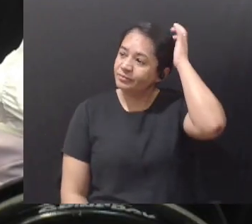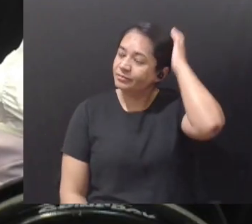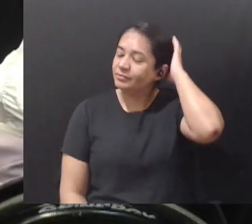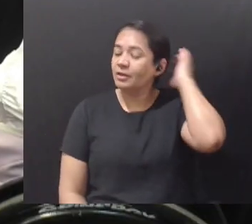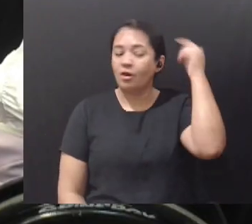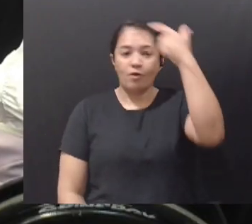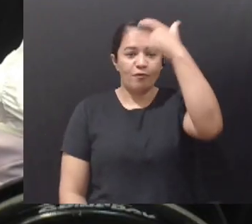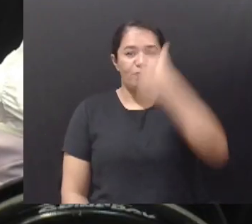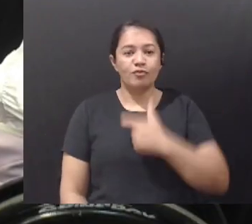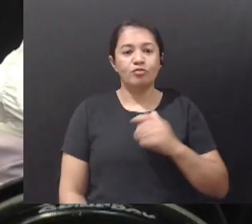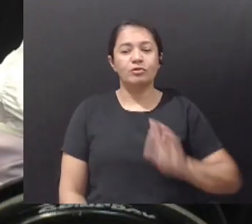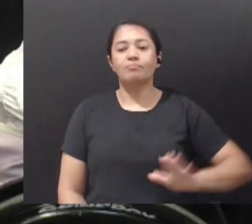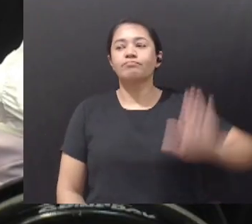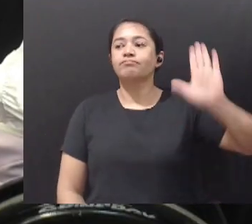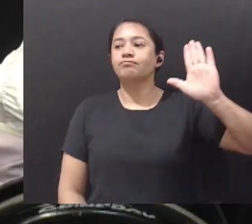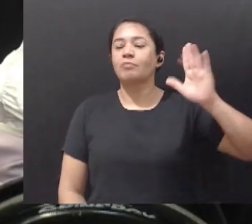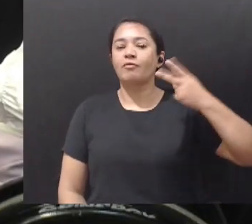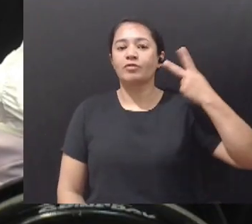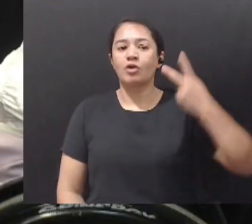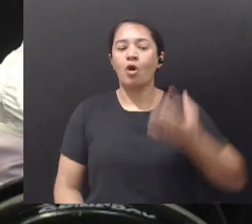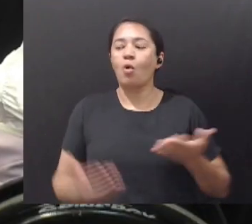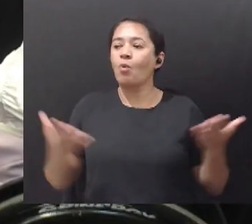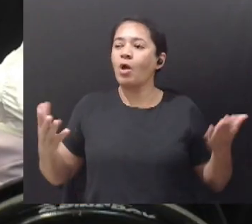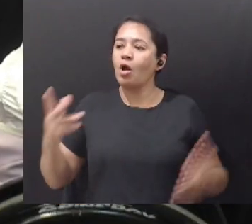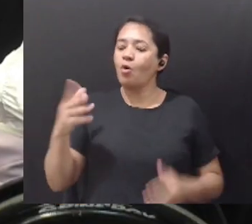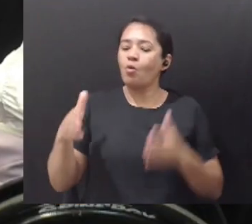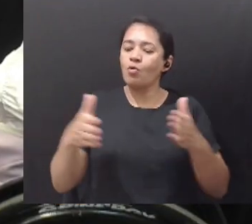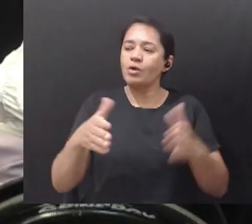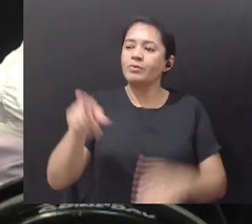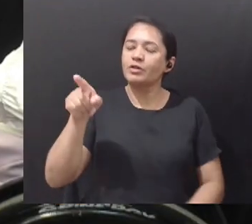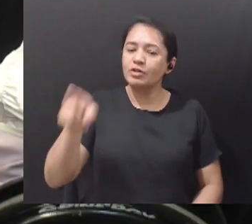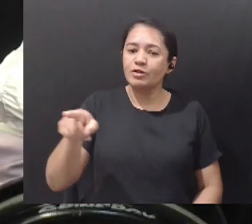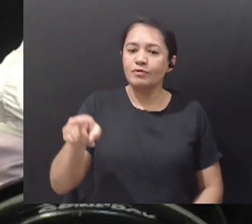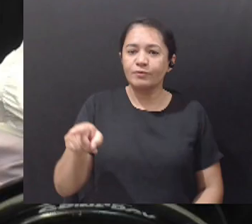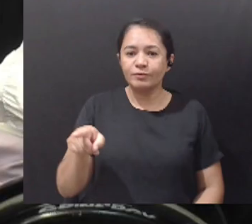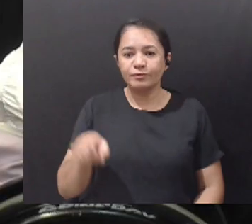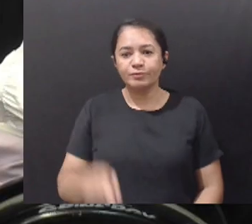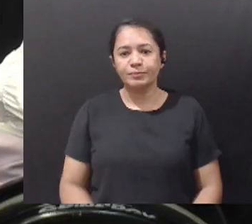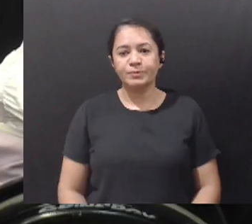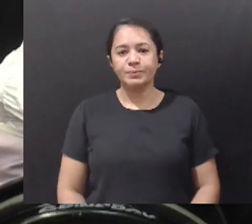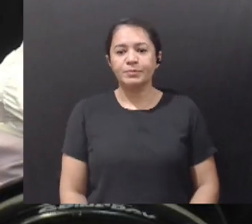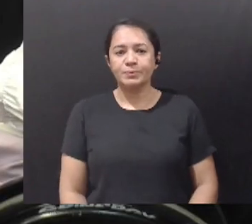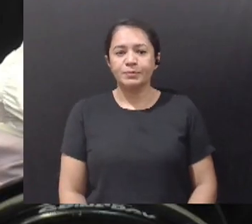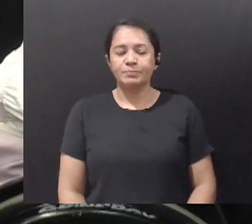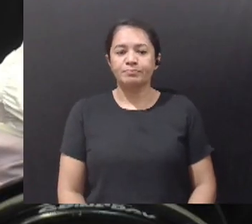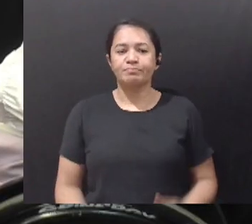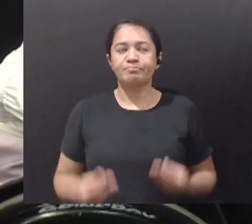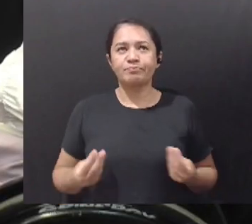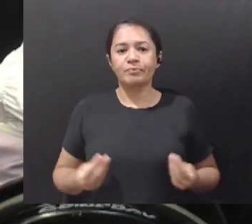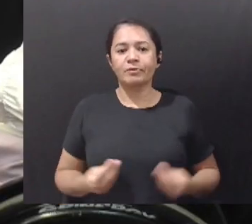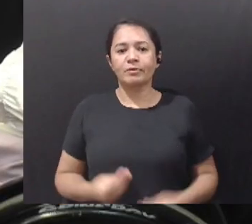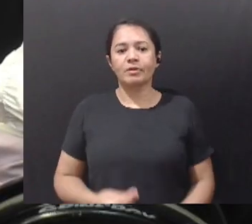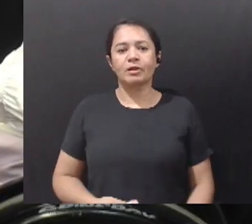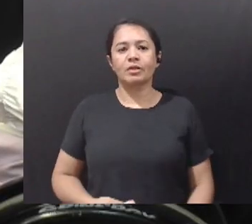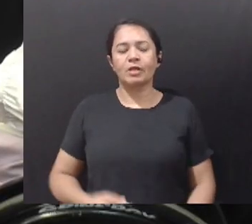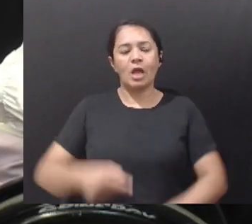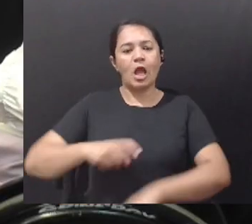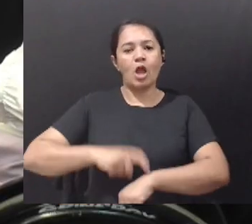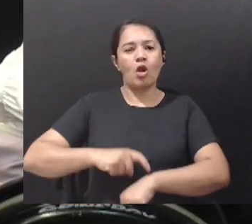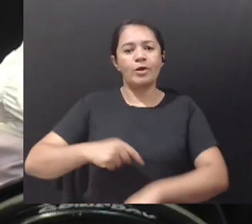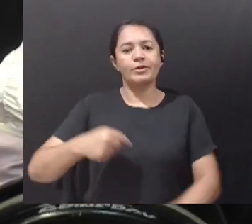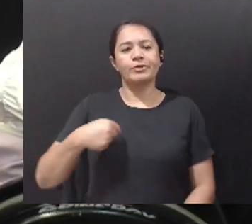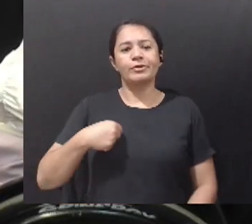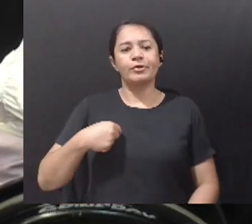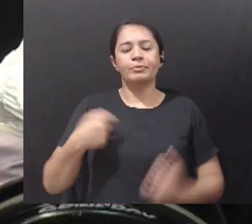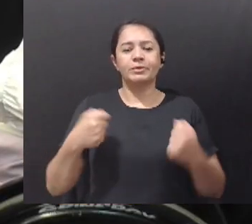vereadora, qual foi o caminho que a mulher Célia Leão falou, não, é a hora de ter esse olhar para a